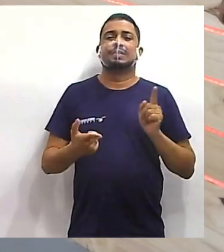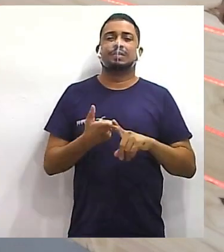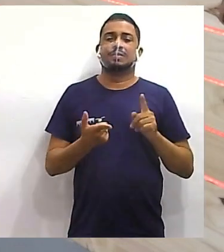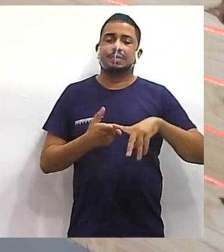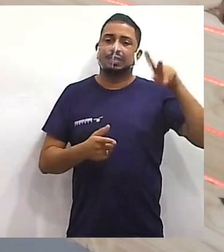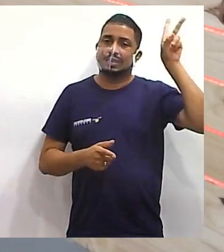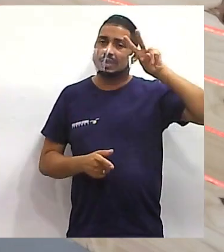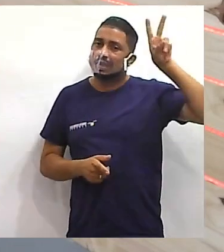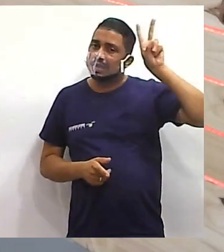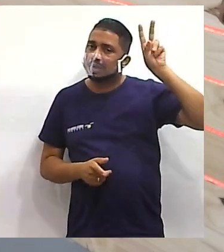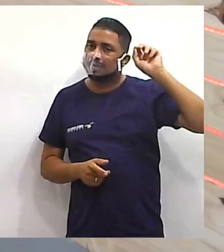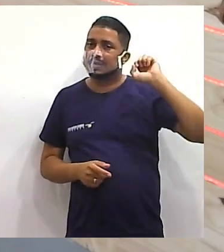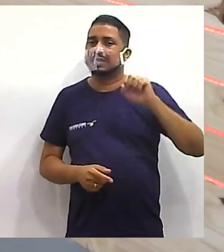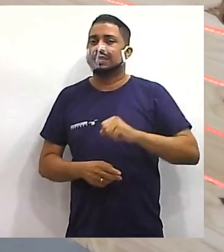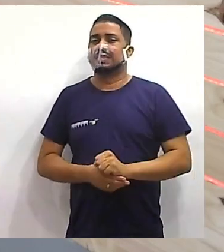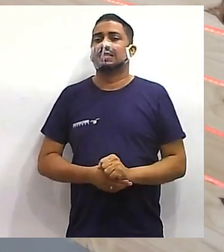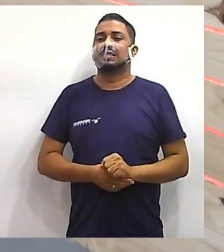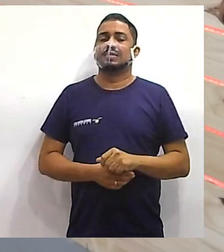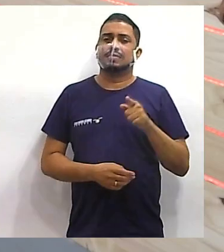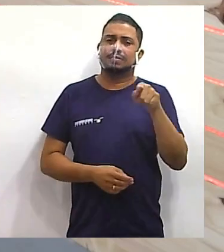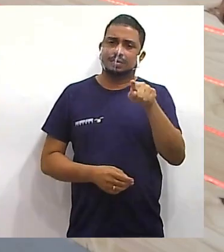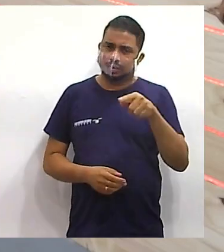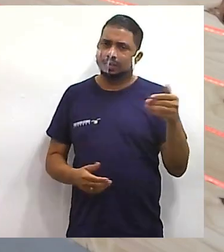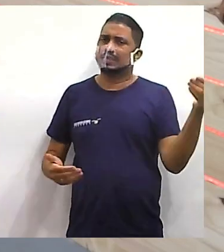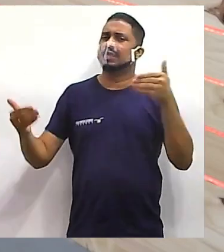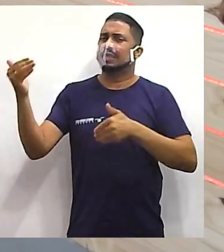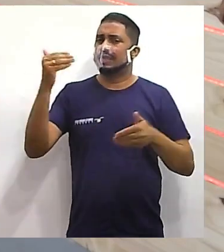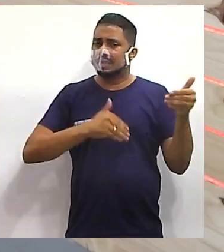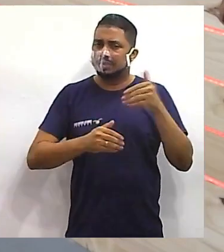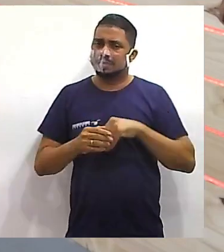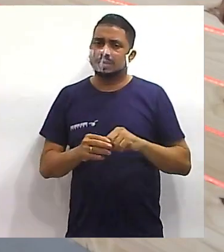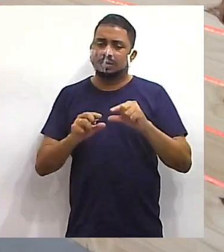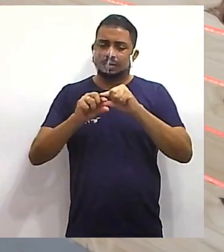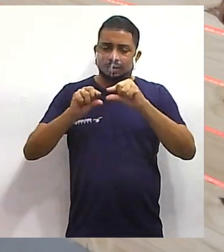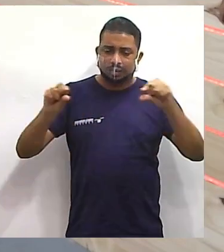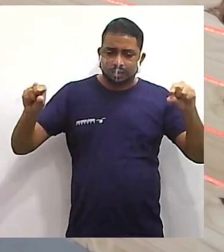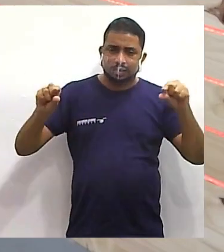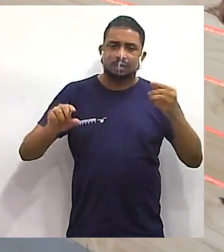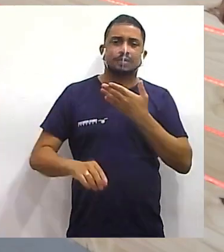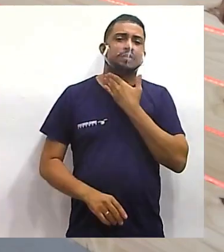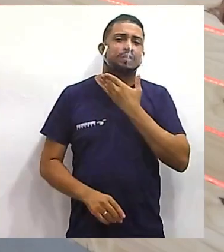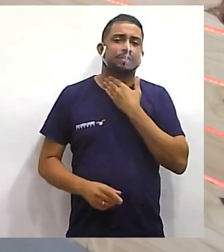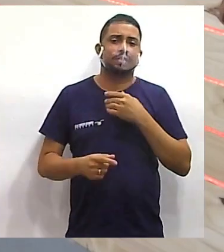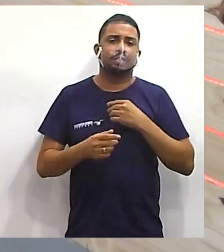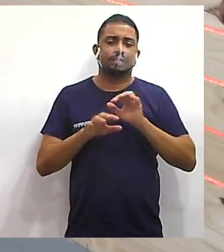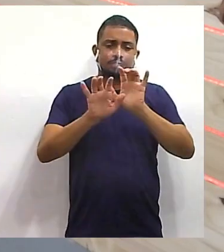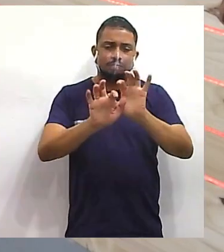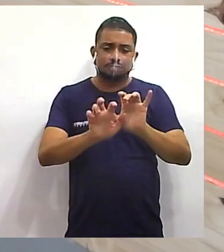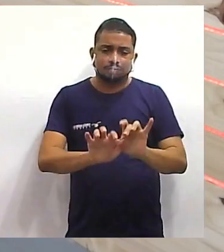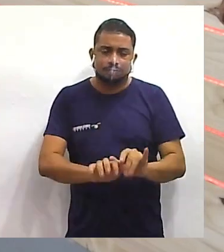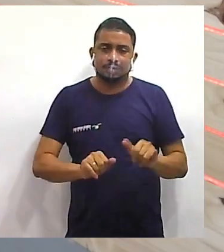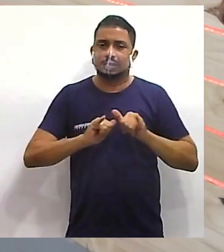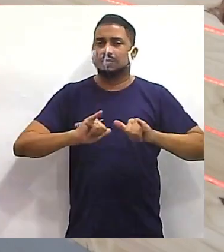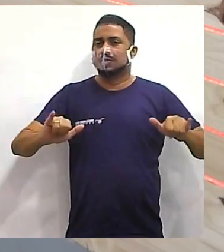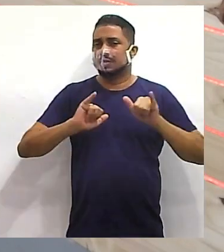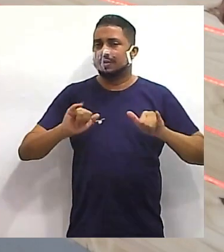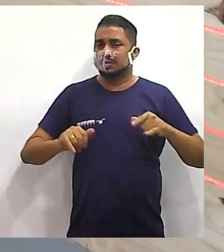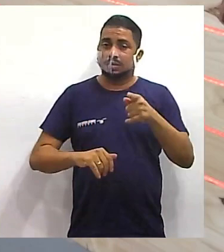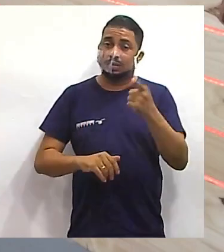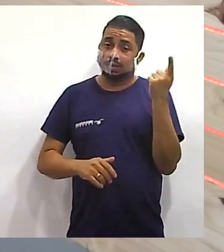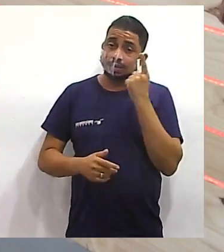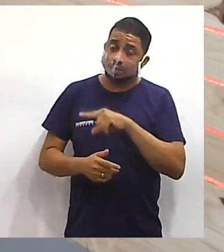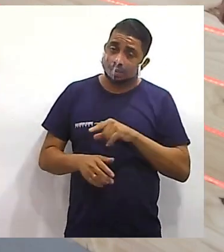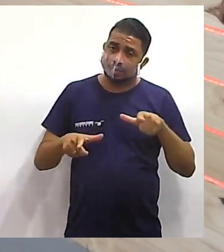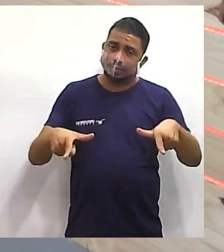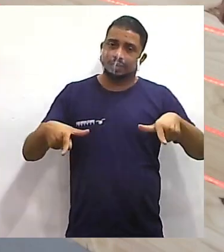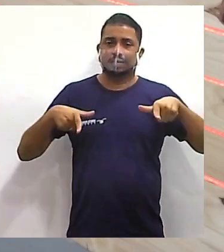relembra, né, que vocês acessem o link que está no chat e preencham corretamente essas informações para poder ter acesso ao